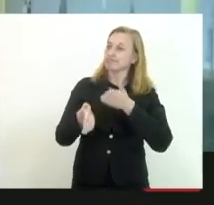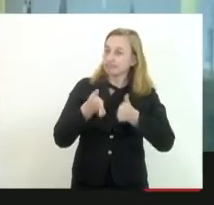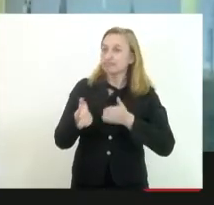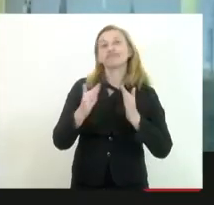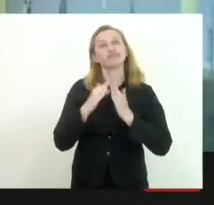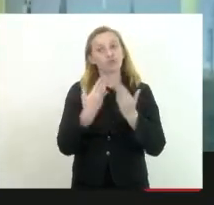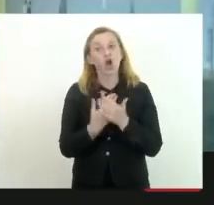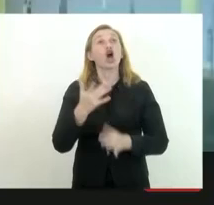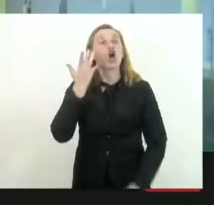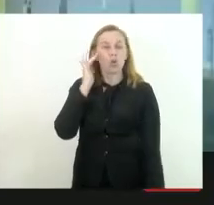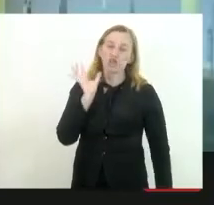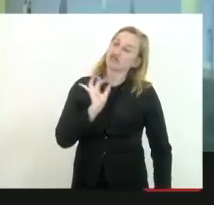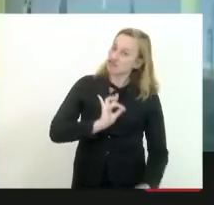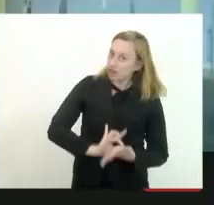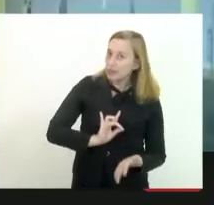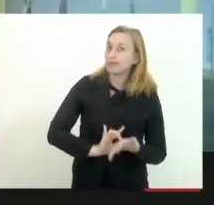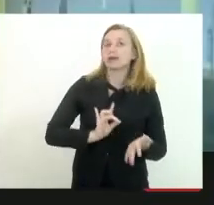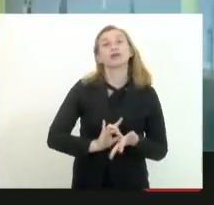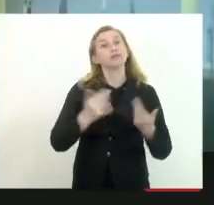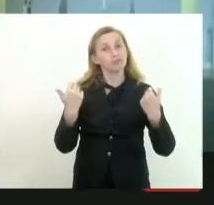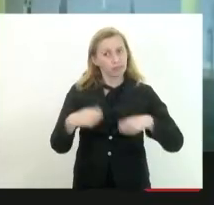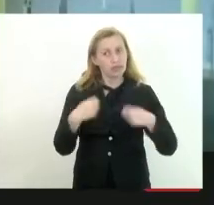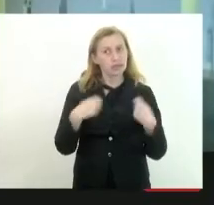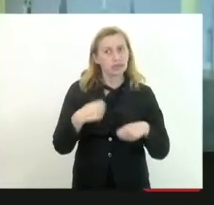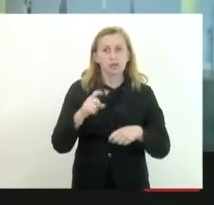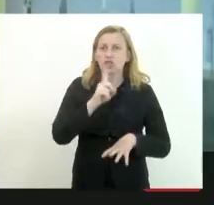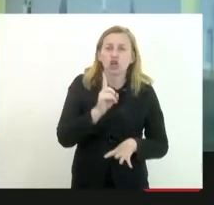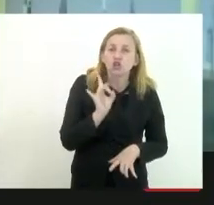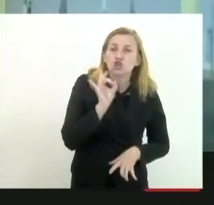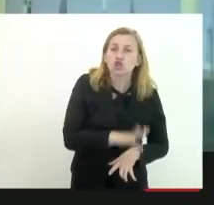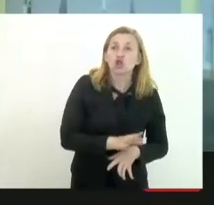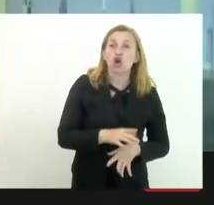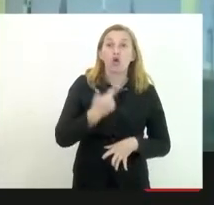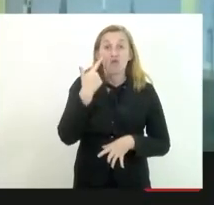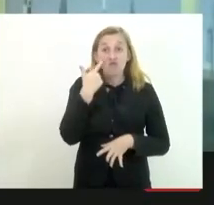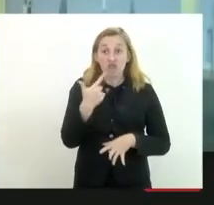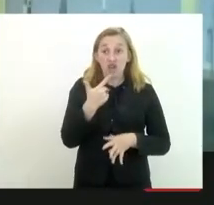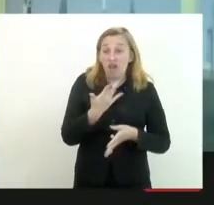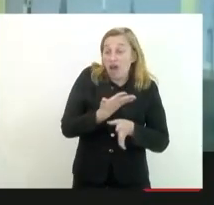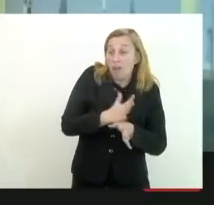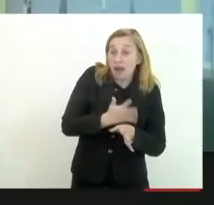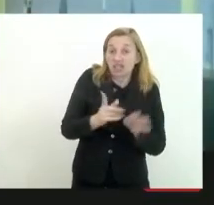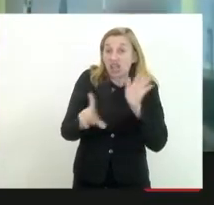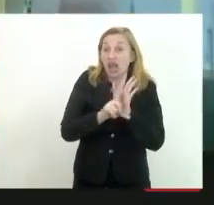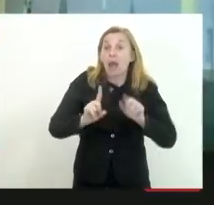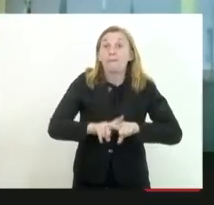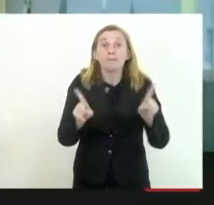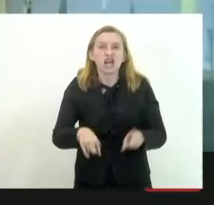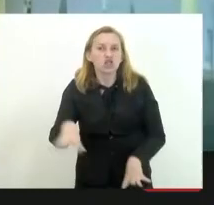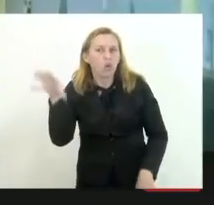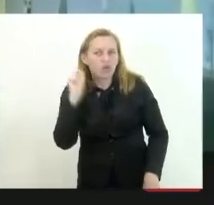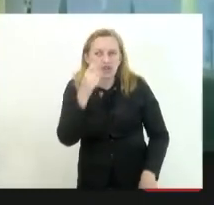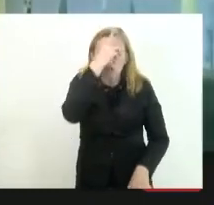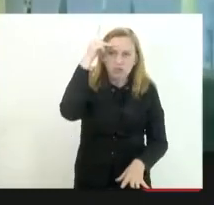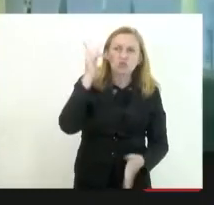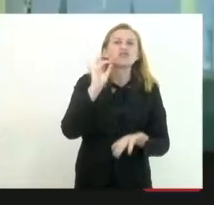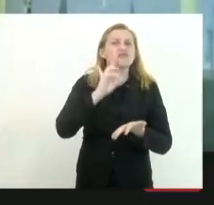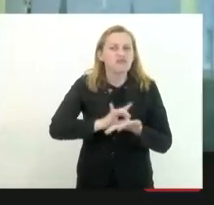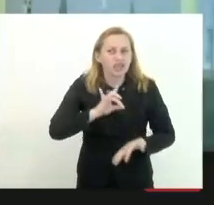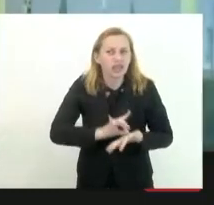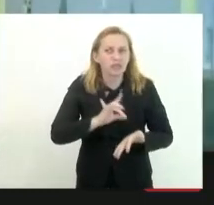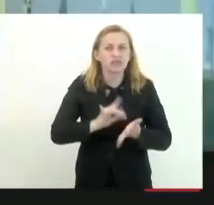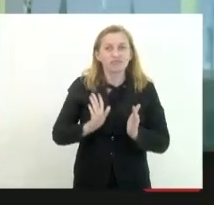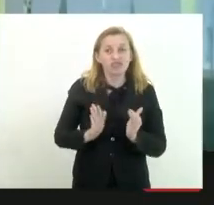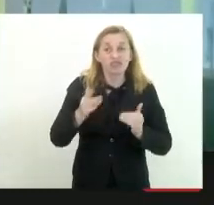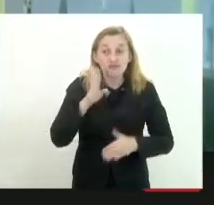realmente precisamos não somente ver a prática dessas leis, mas ouvir as pessoas que realmente estão no